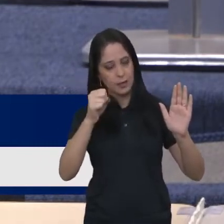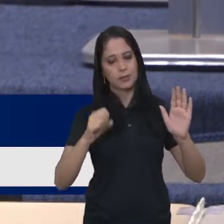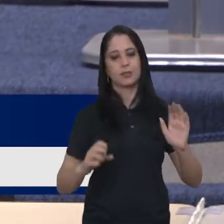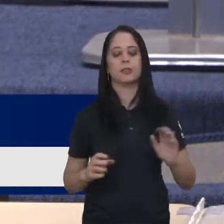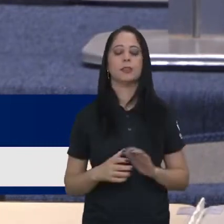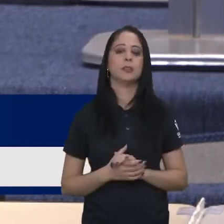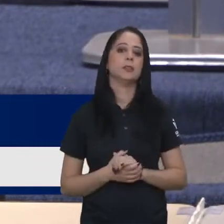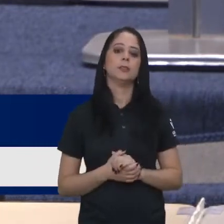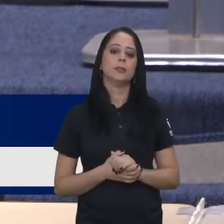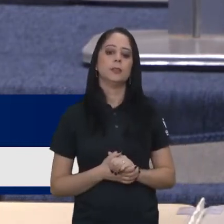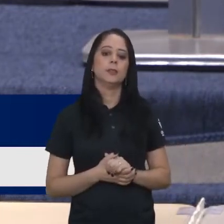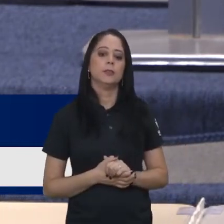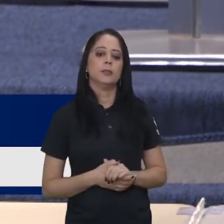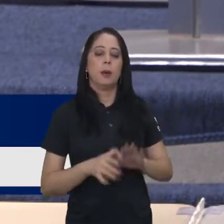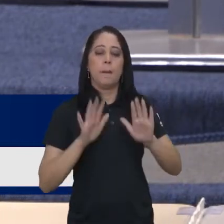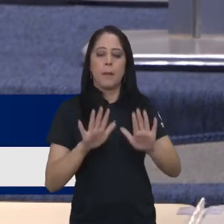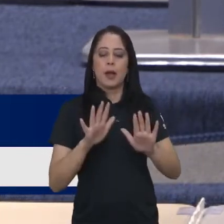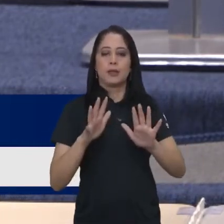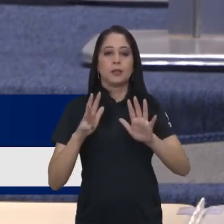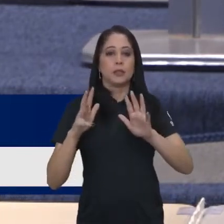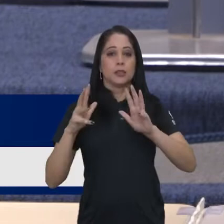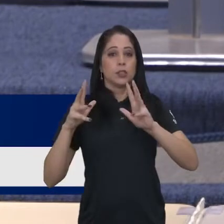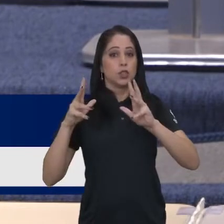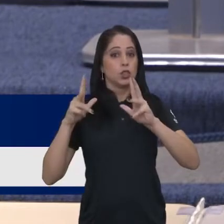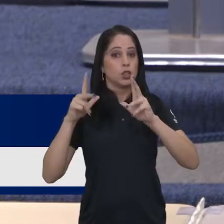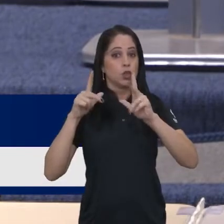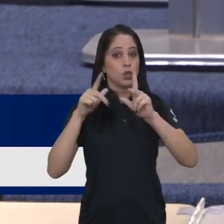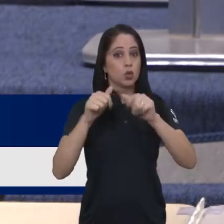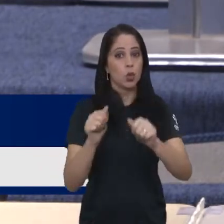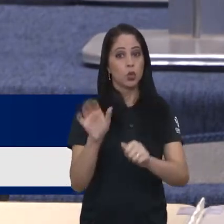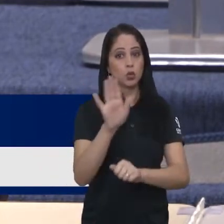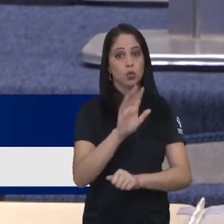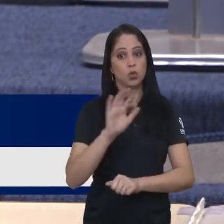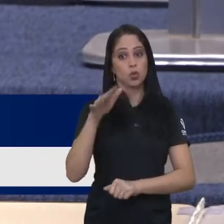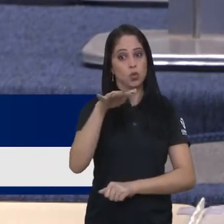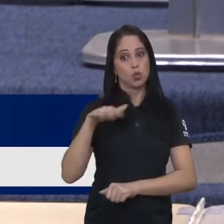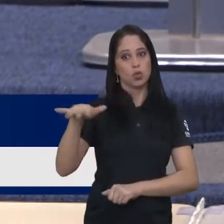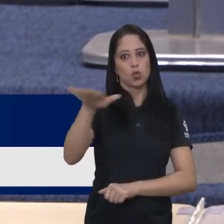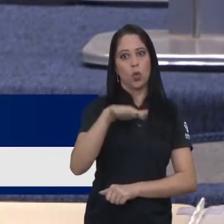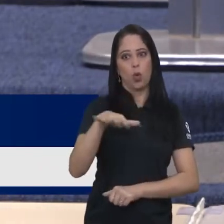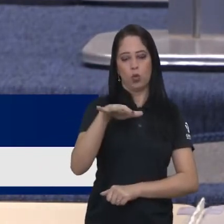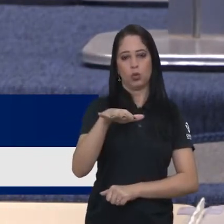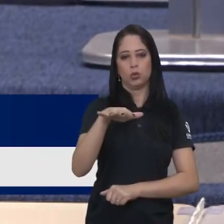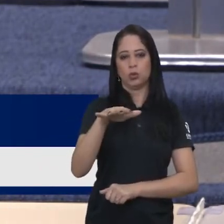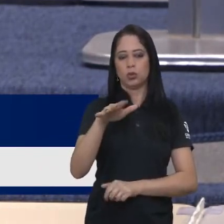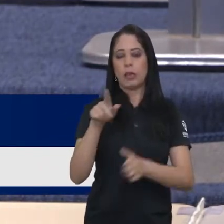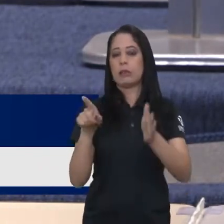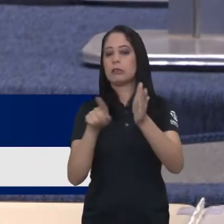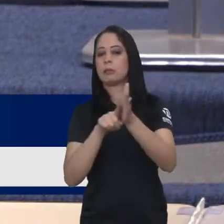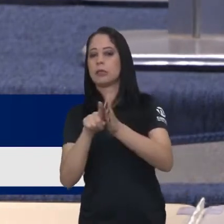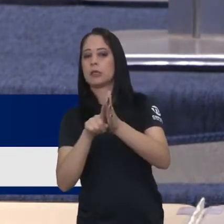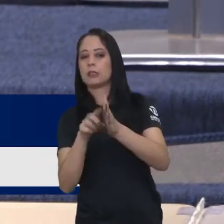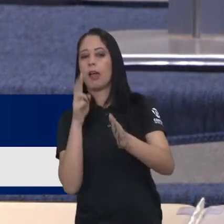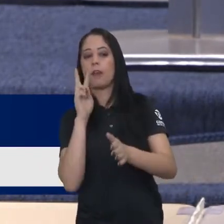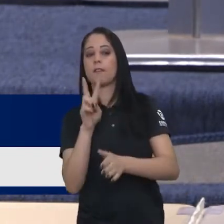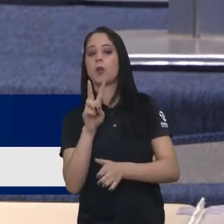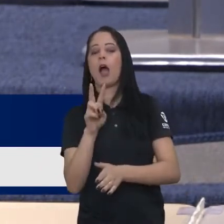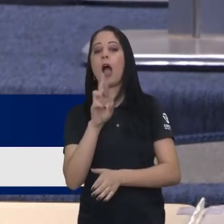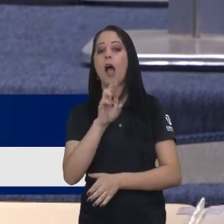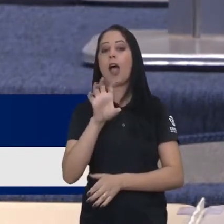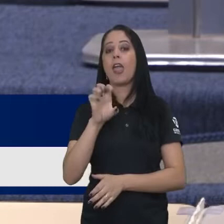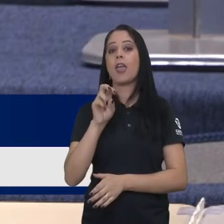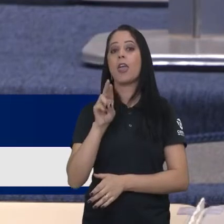preservadas as leis, só que todos os outros foram enquadrados na Rio Rubiê, foram notificados para regularização na Rio Rubiê.